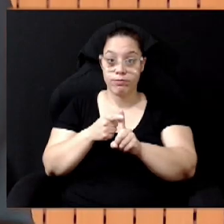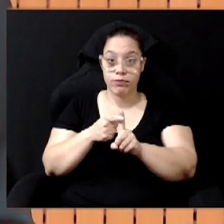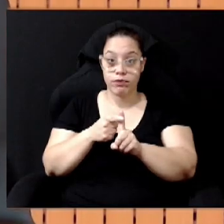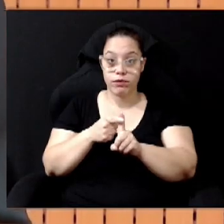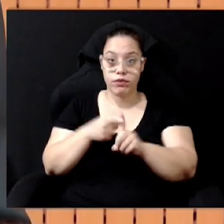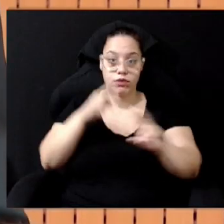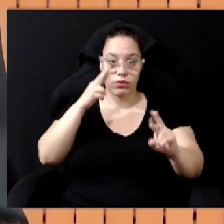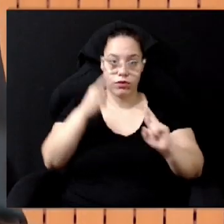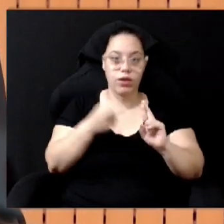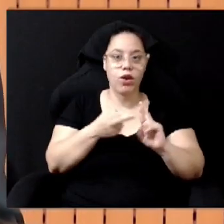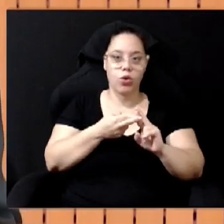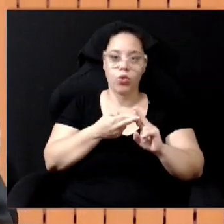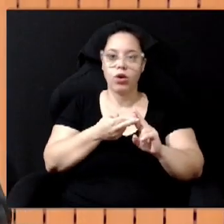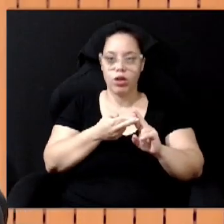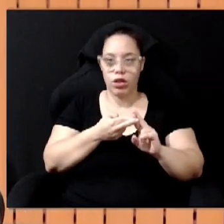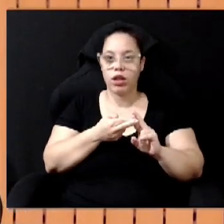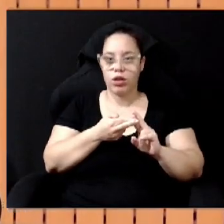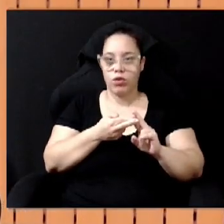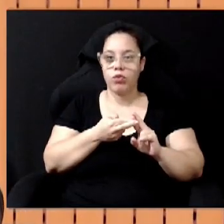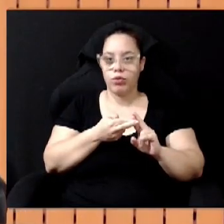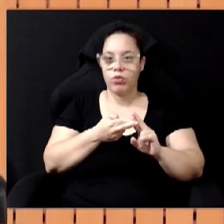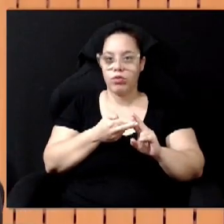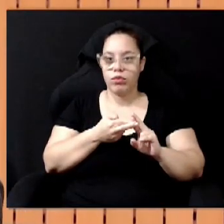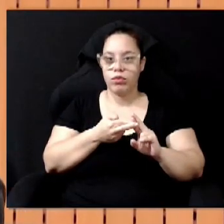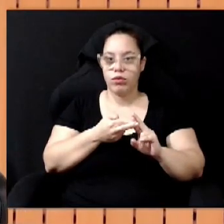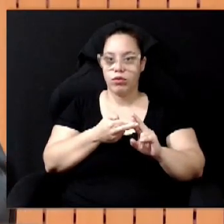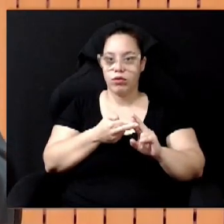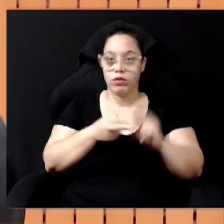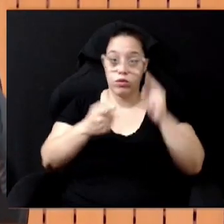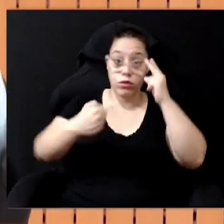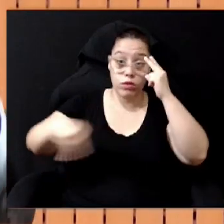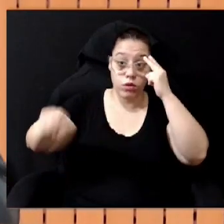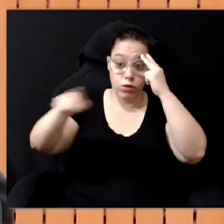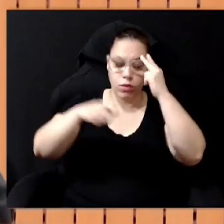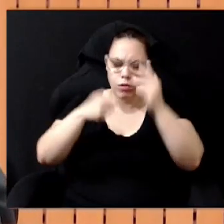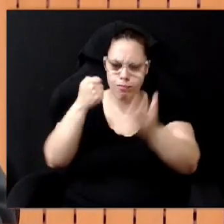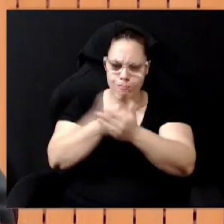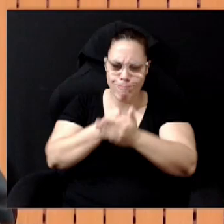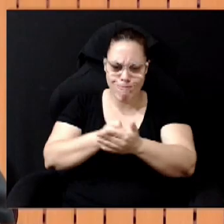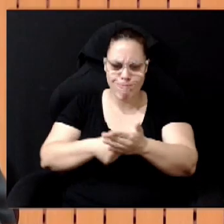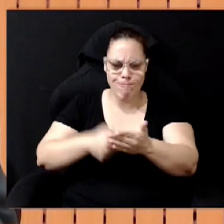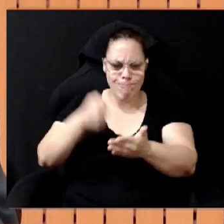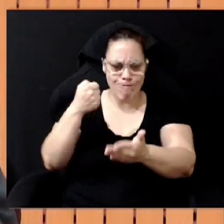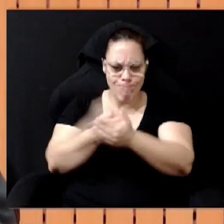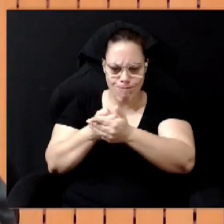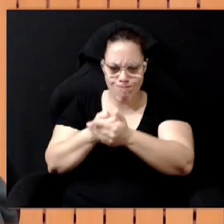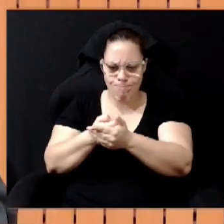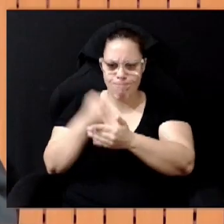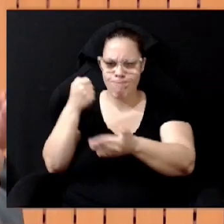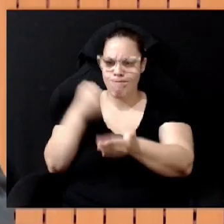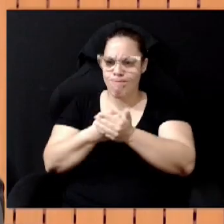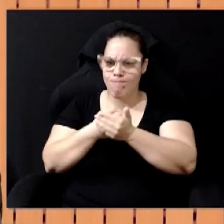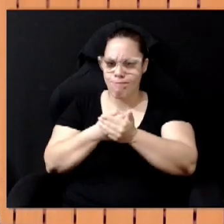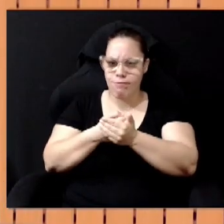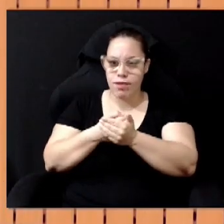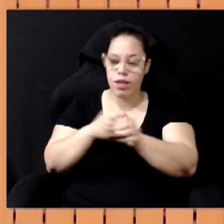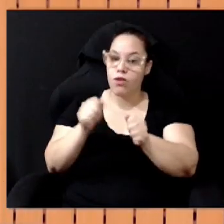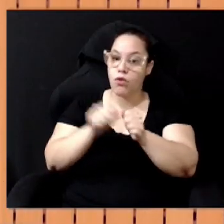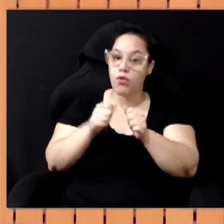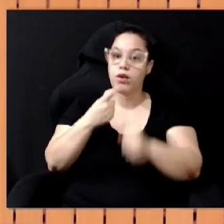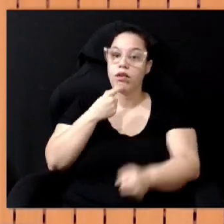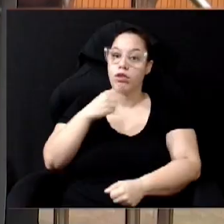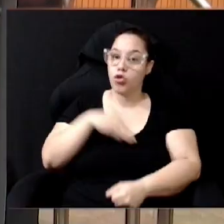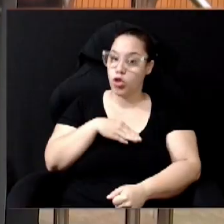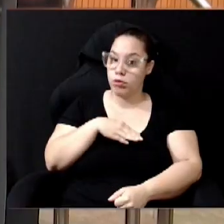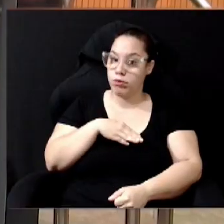reconhecer, né, e aqueles que se dedicam, cada um na sua área de atuação, a fazer de Campinas a cidade que